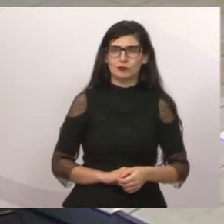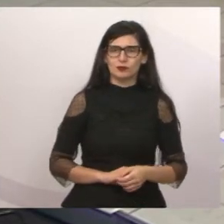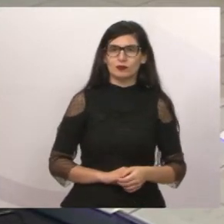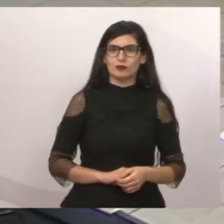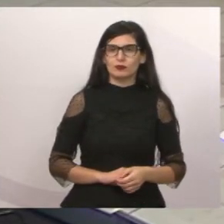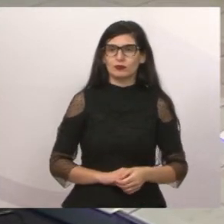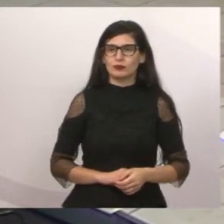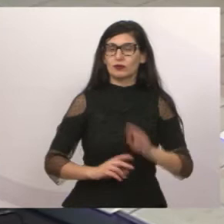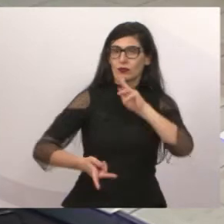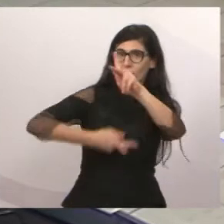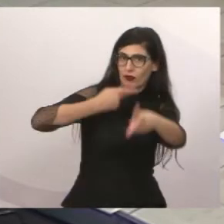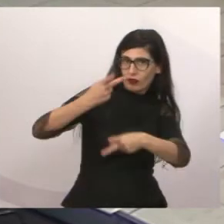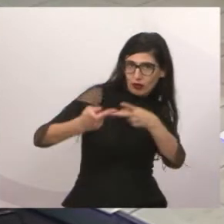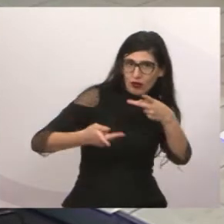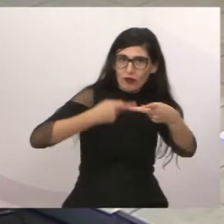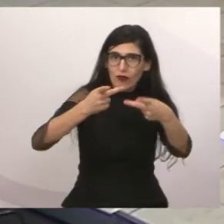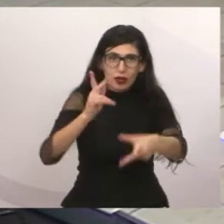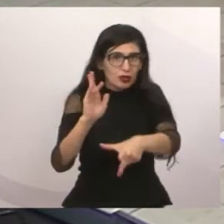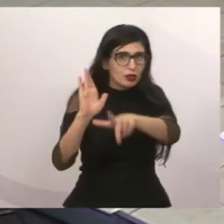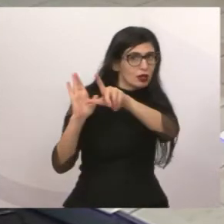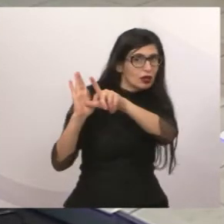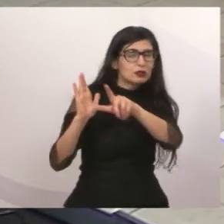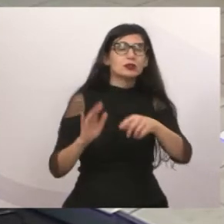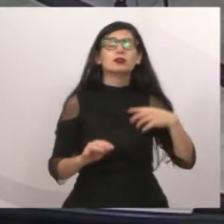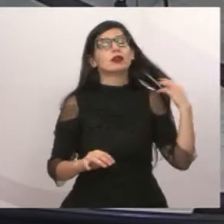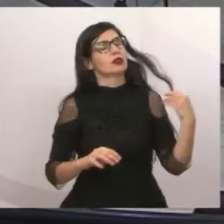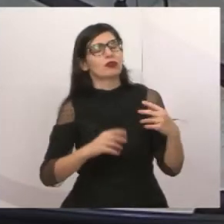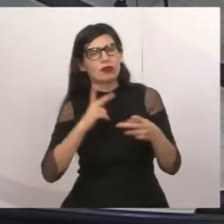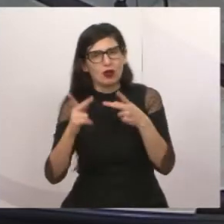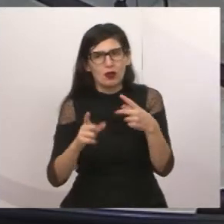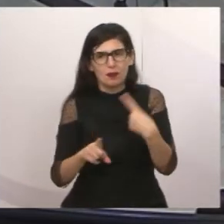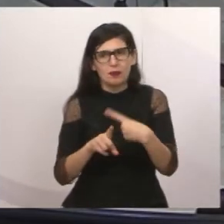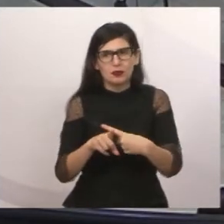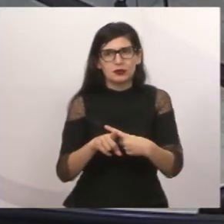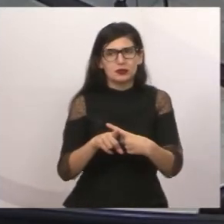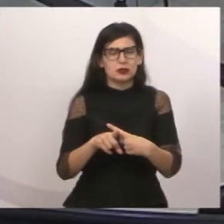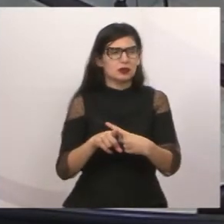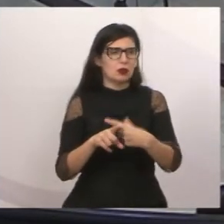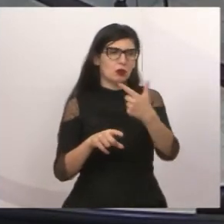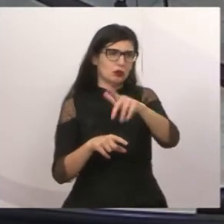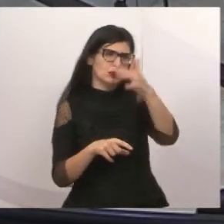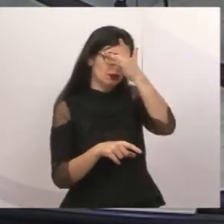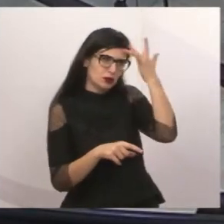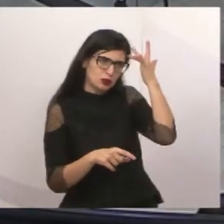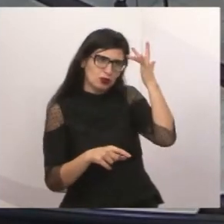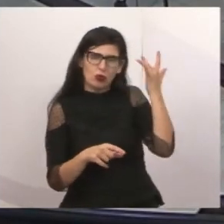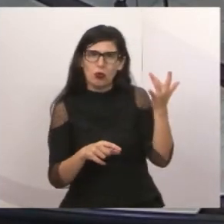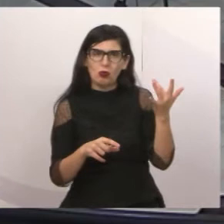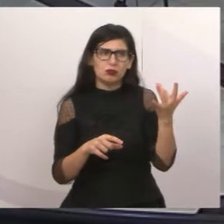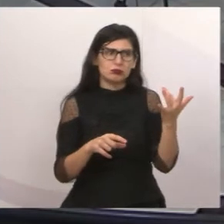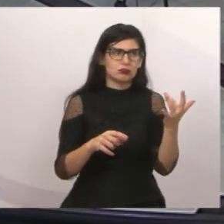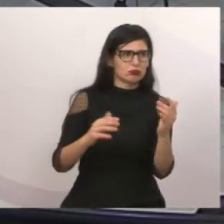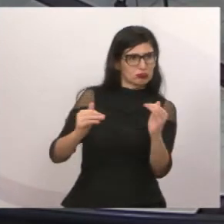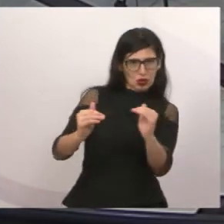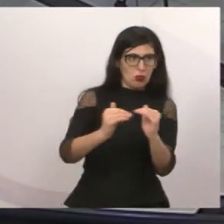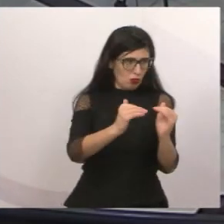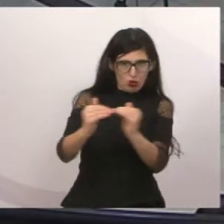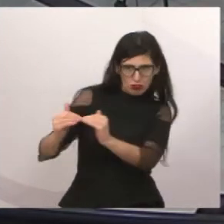Só reforçando o que eu falei, se não teve peso na decisão dos nobres pares, então tem que ser favorável.